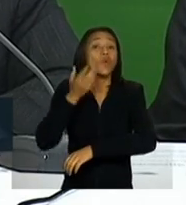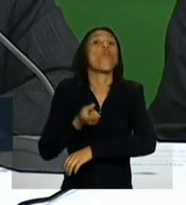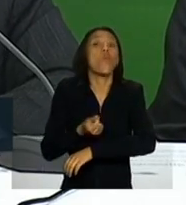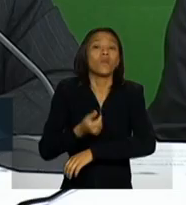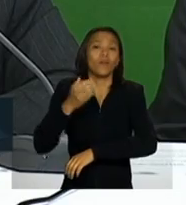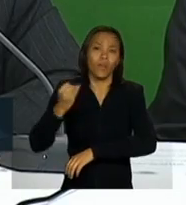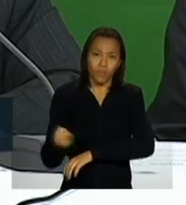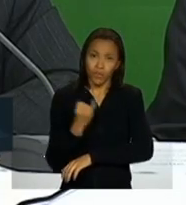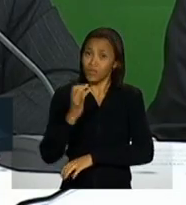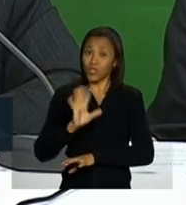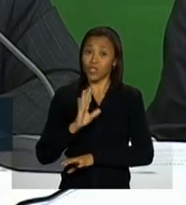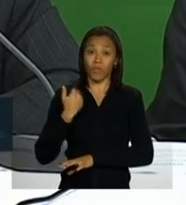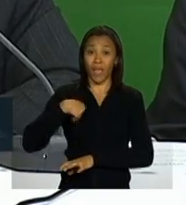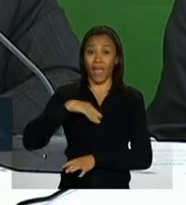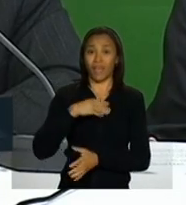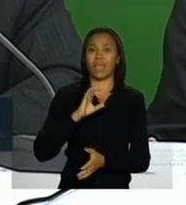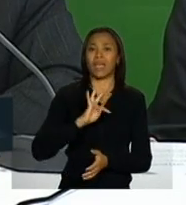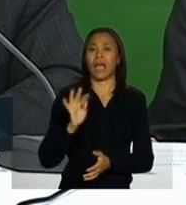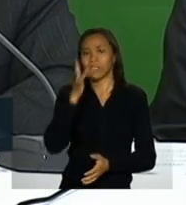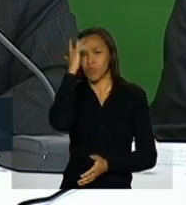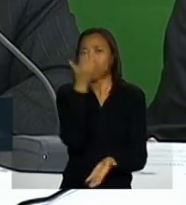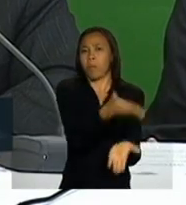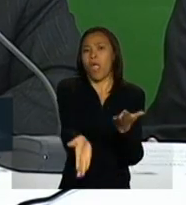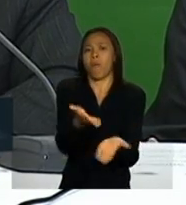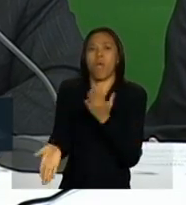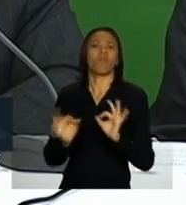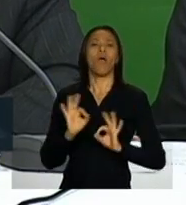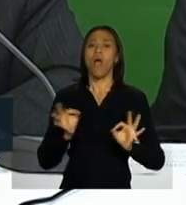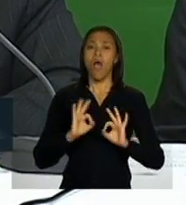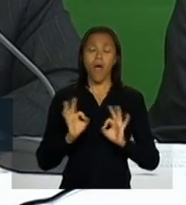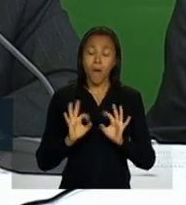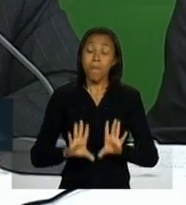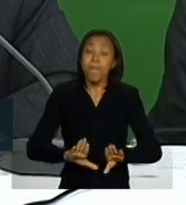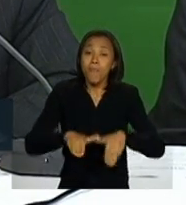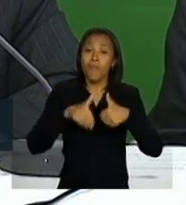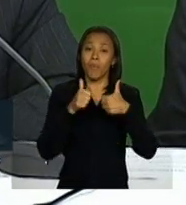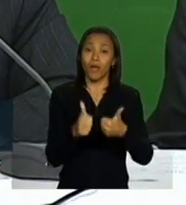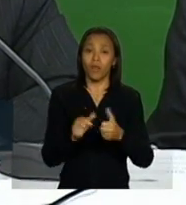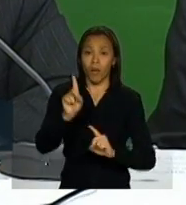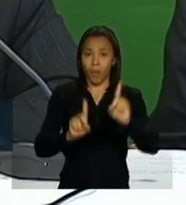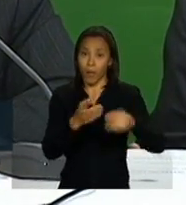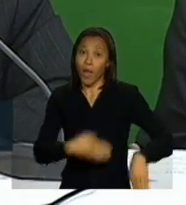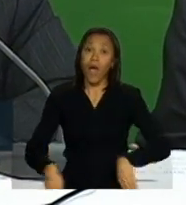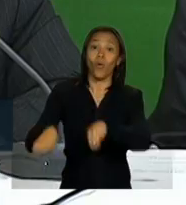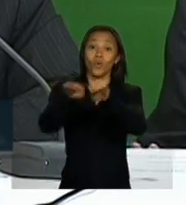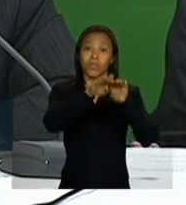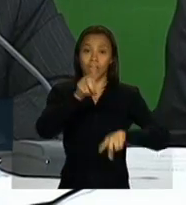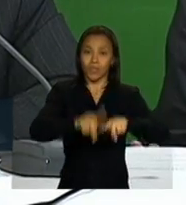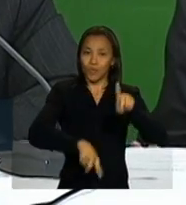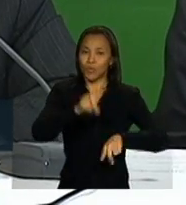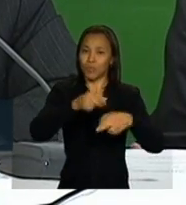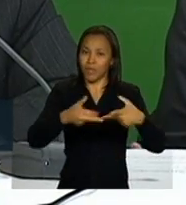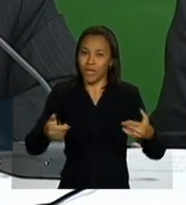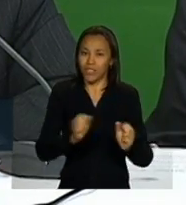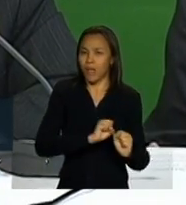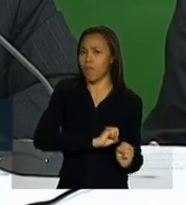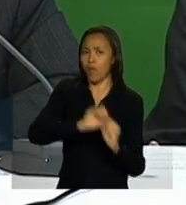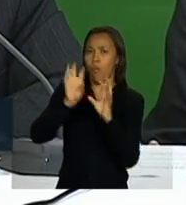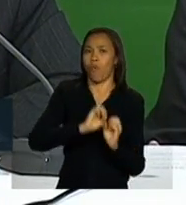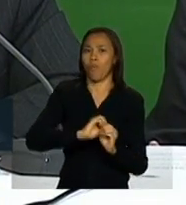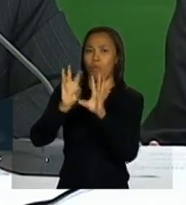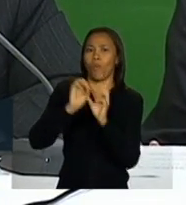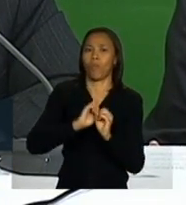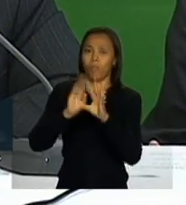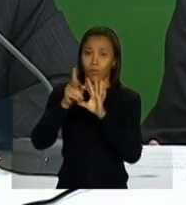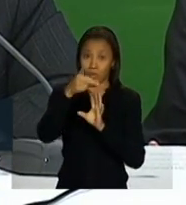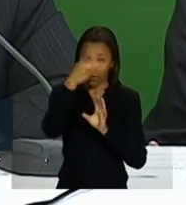prejudicar ninguém, pelo contrário. Nós queremos é melhorar a competitividade dos produtos brasileiros no mercado internacional e também, é